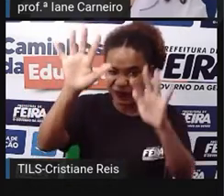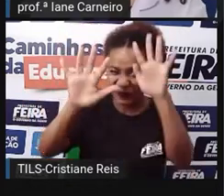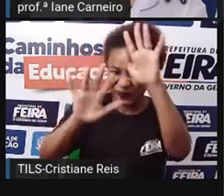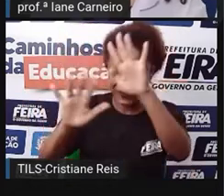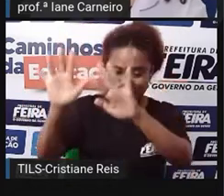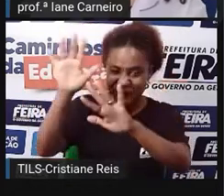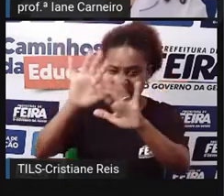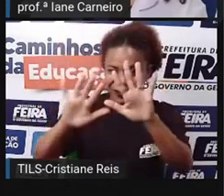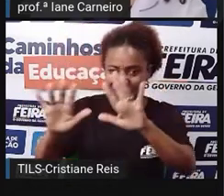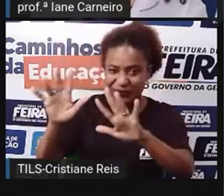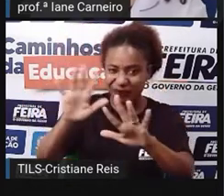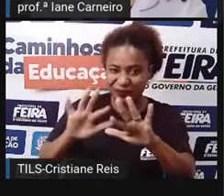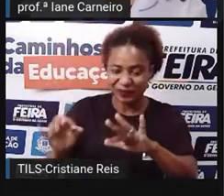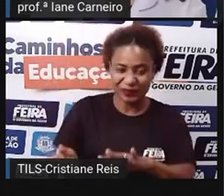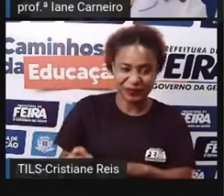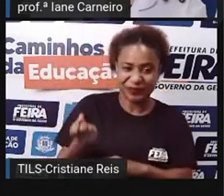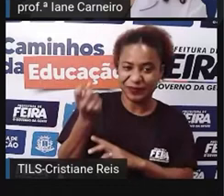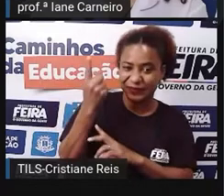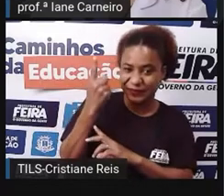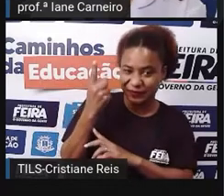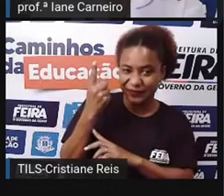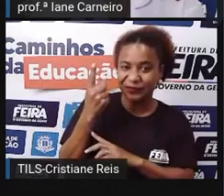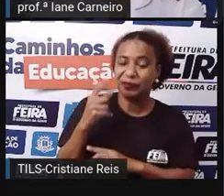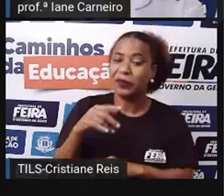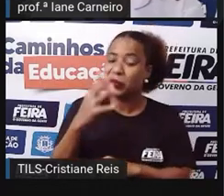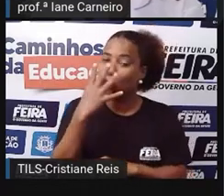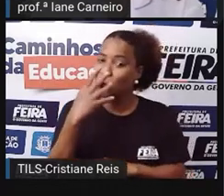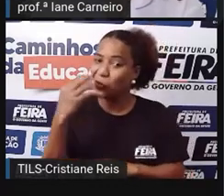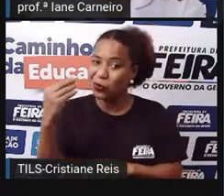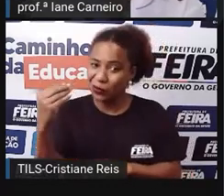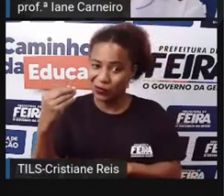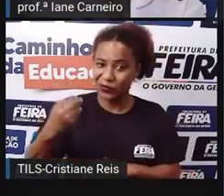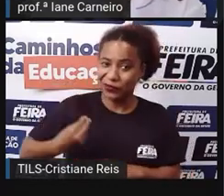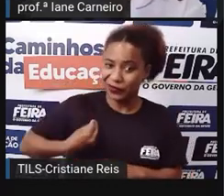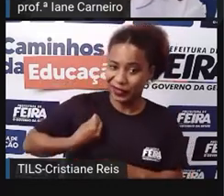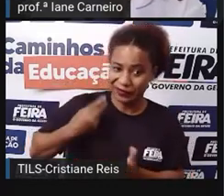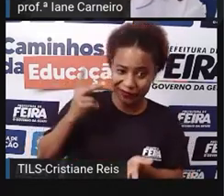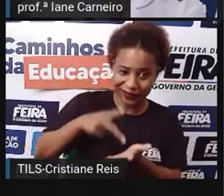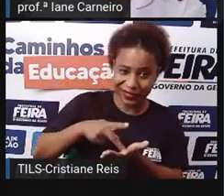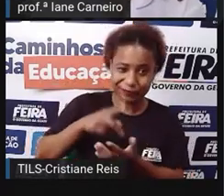que vai ver que o tal do lobo nem existia.